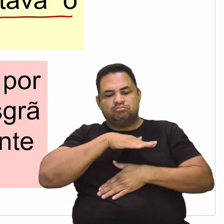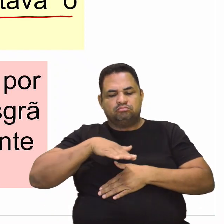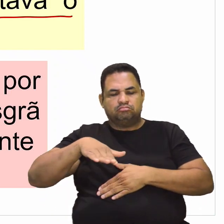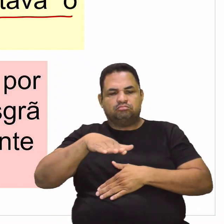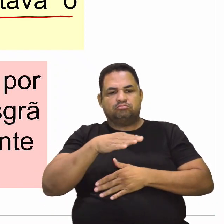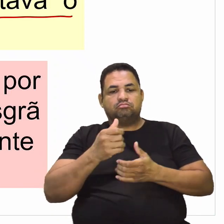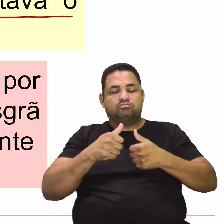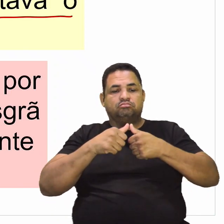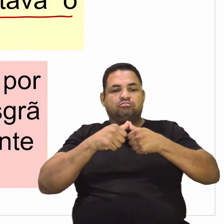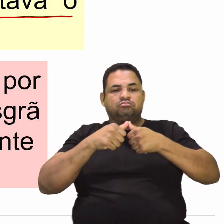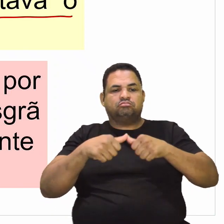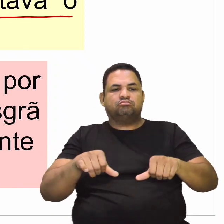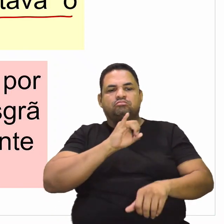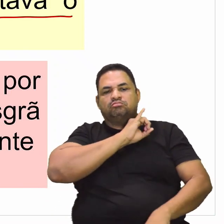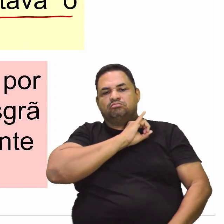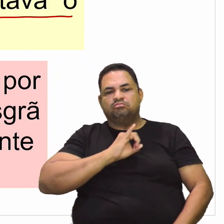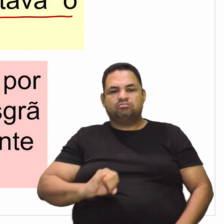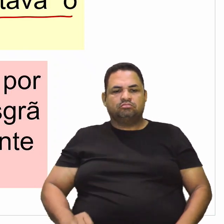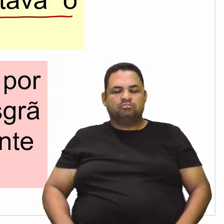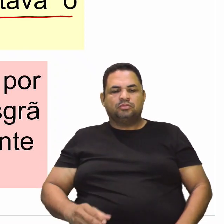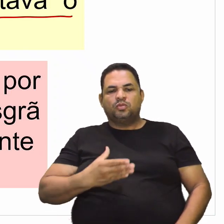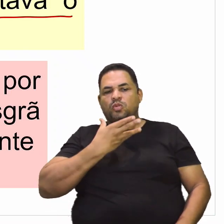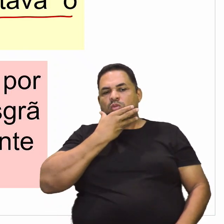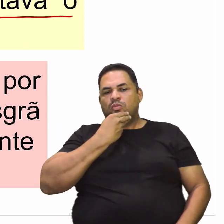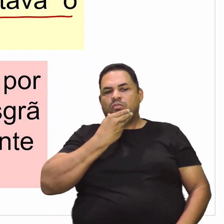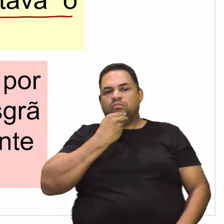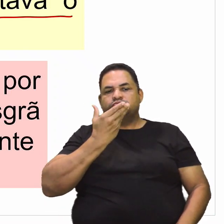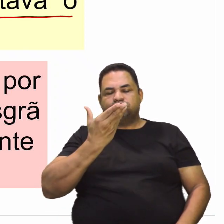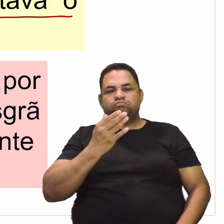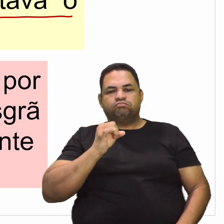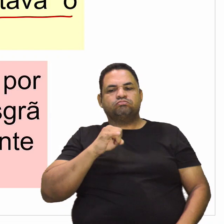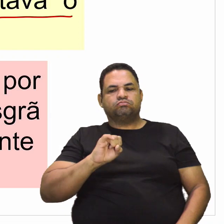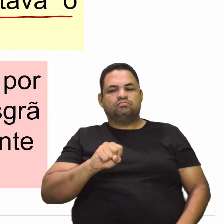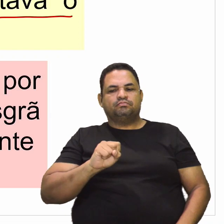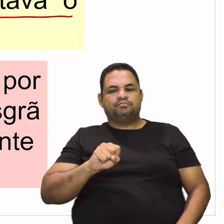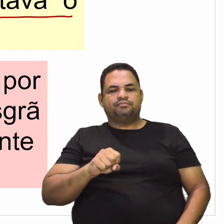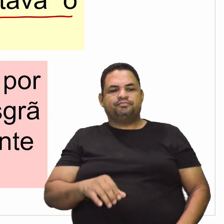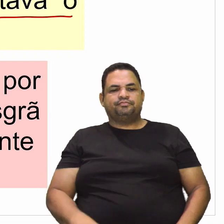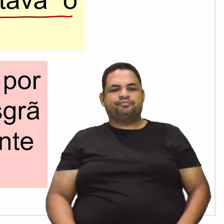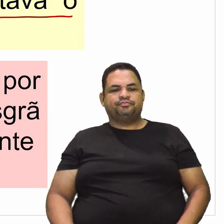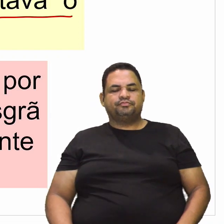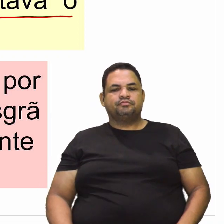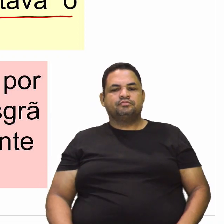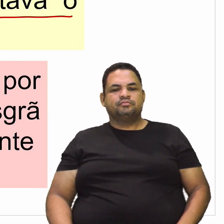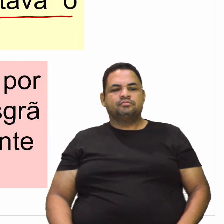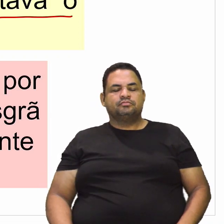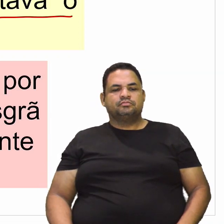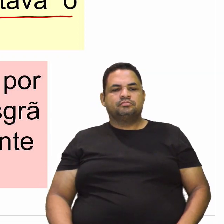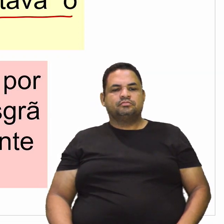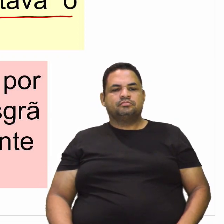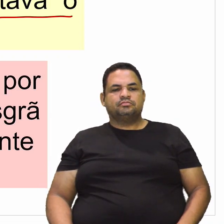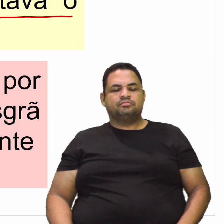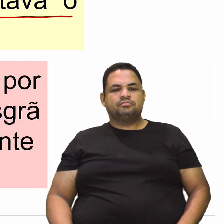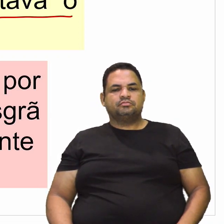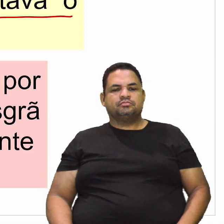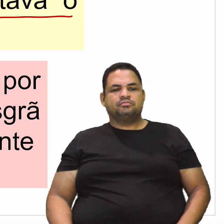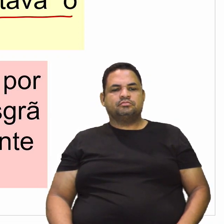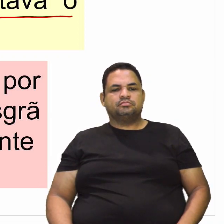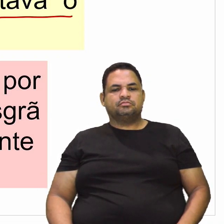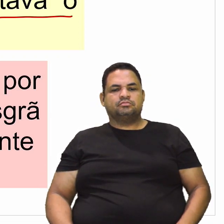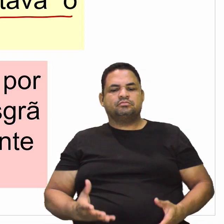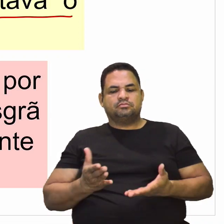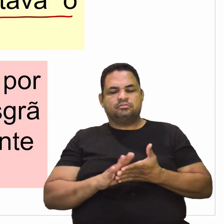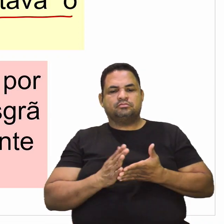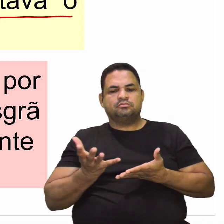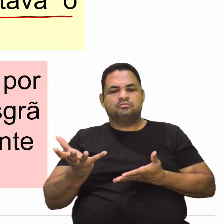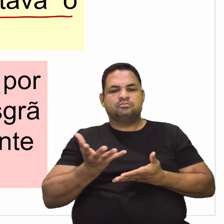o imperador. Ah, é, professor? Sim. O imperador, digamos, querer mudar para